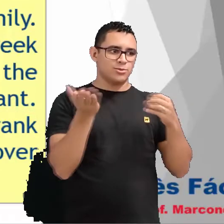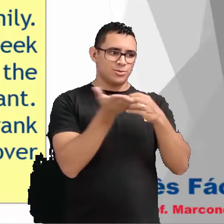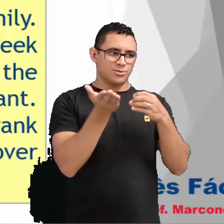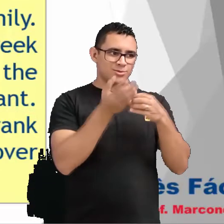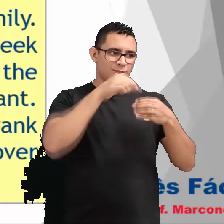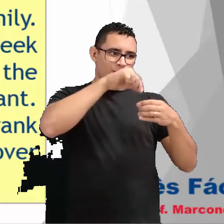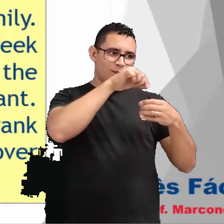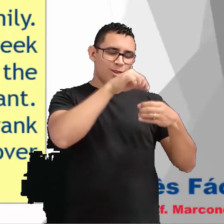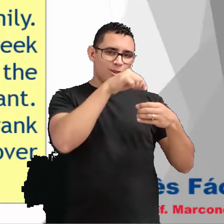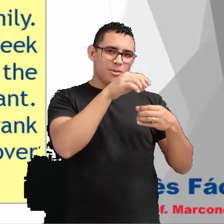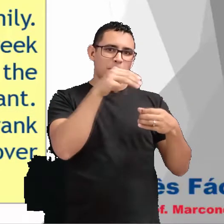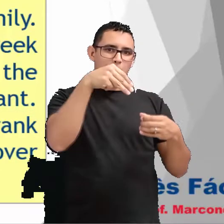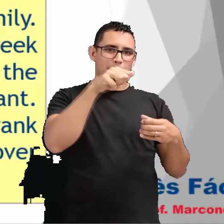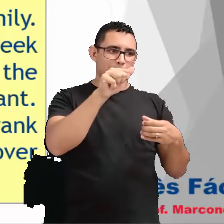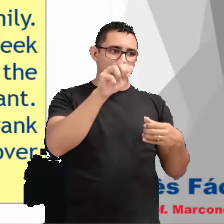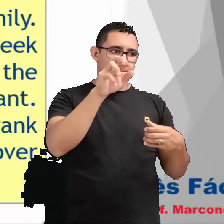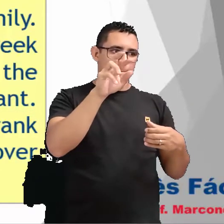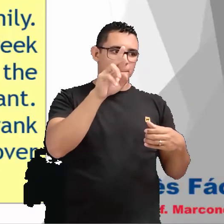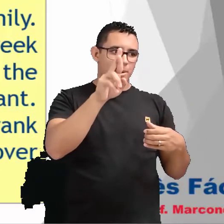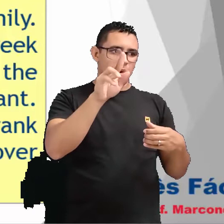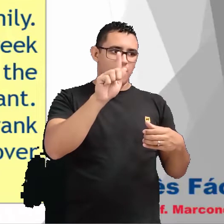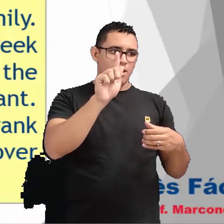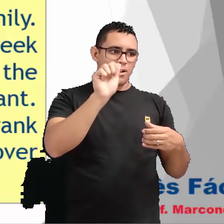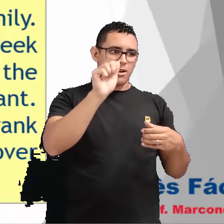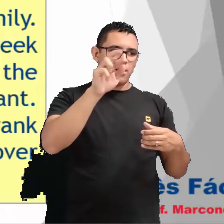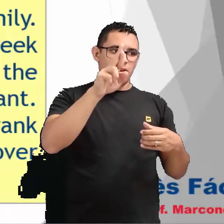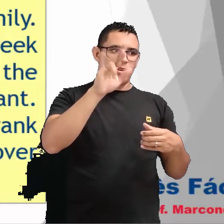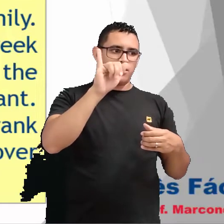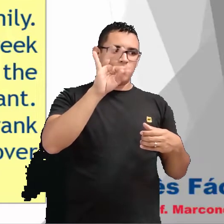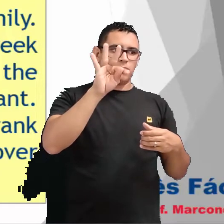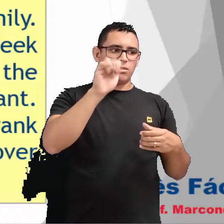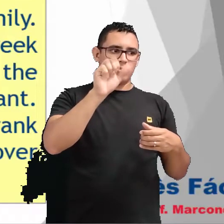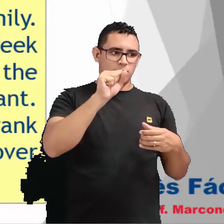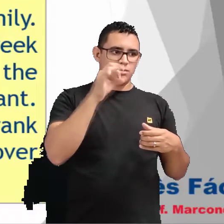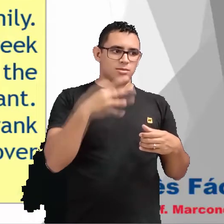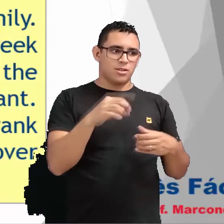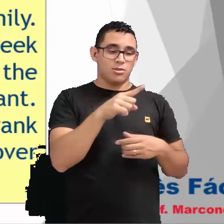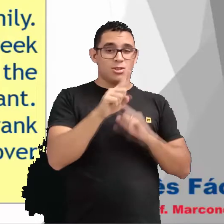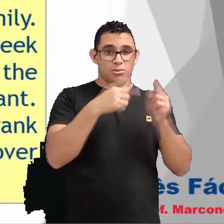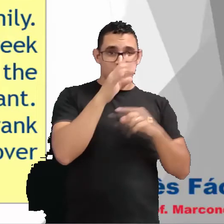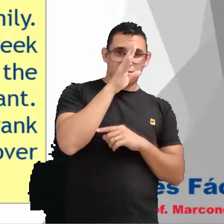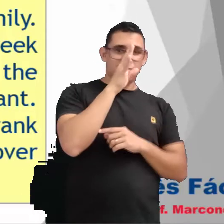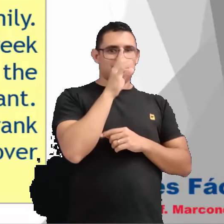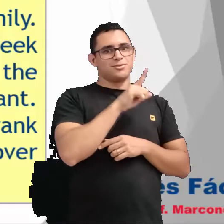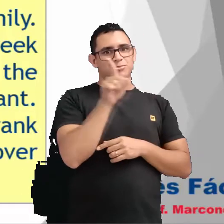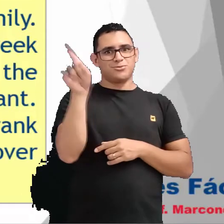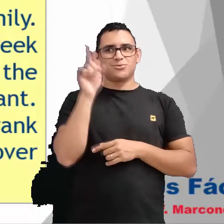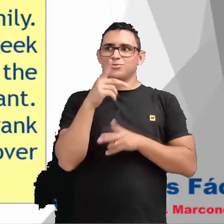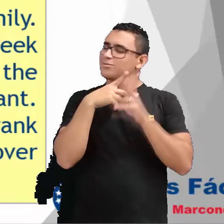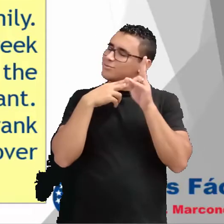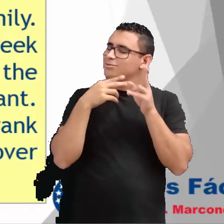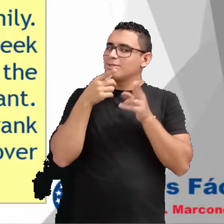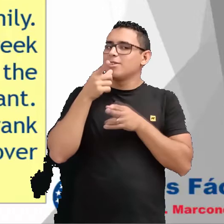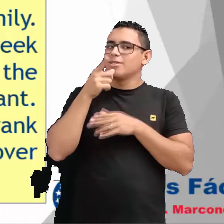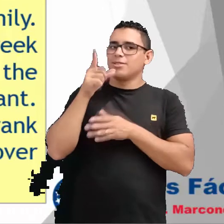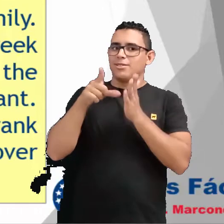algumas margaritas, né? At night, então, à noite, Beth slept early, né? A Beth dormiu cedo, né? Early.